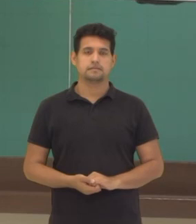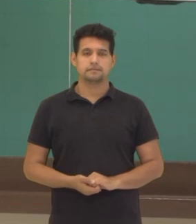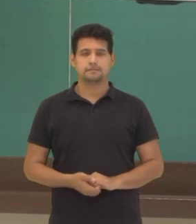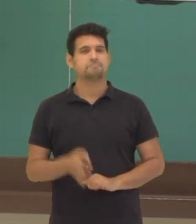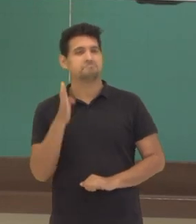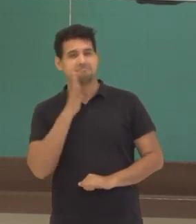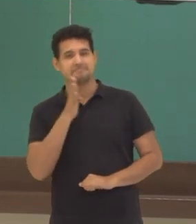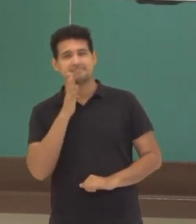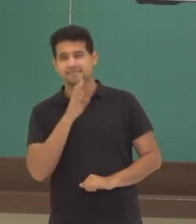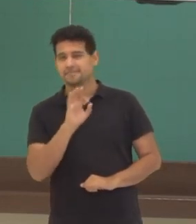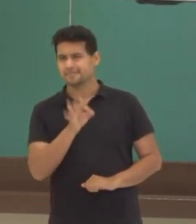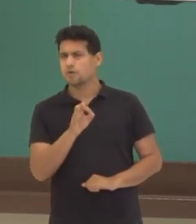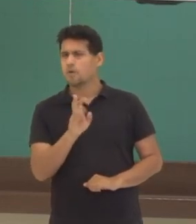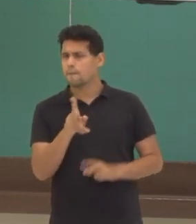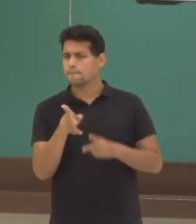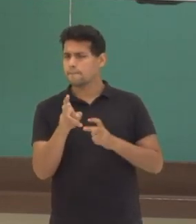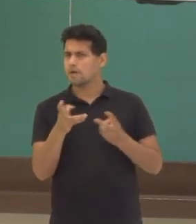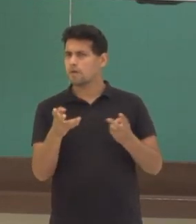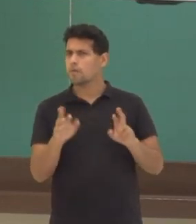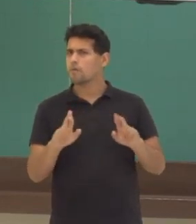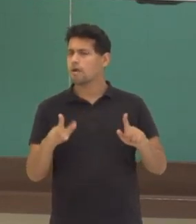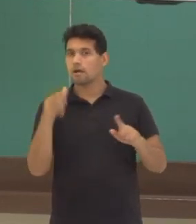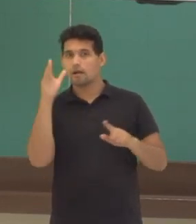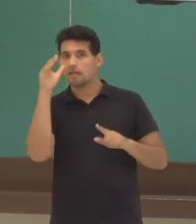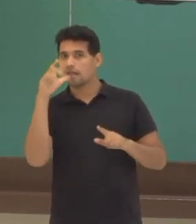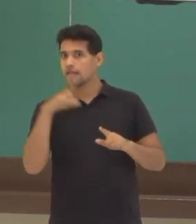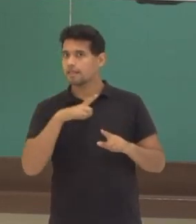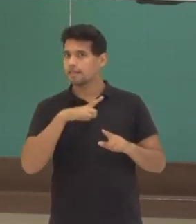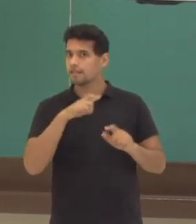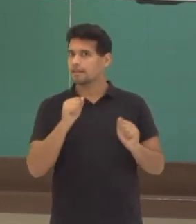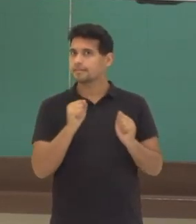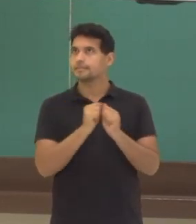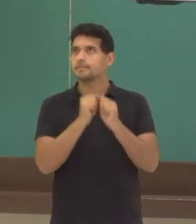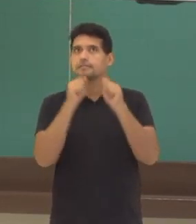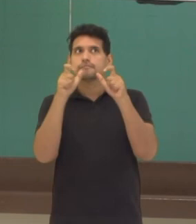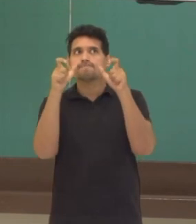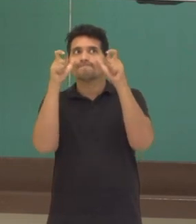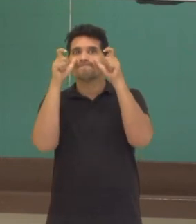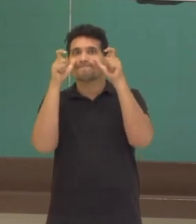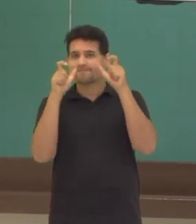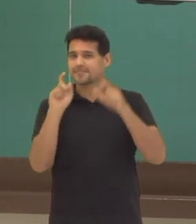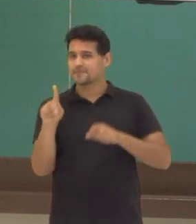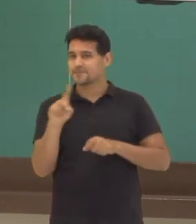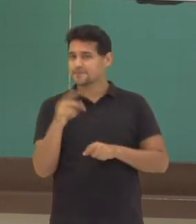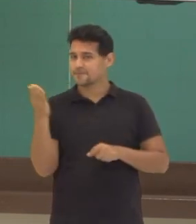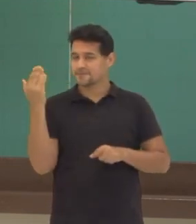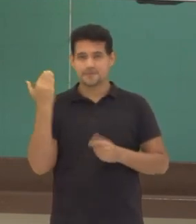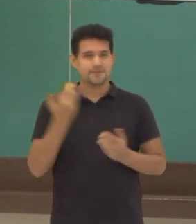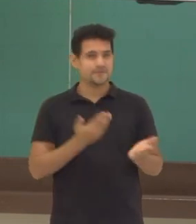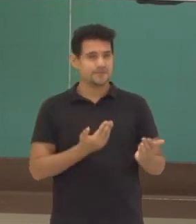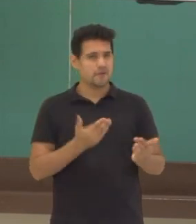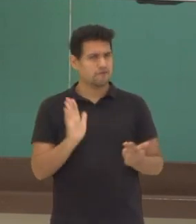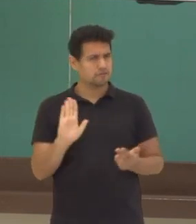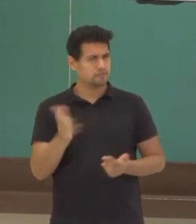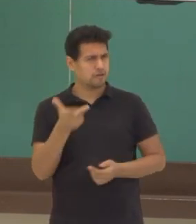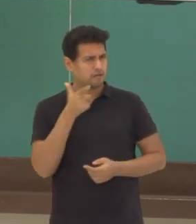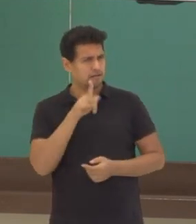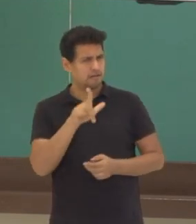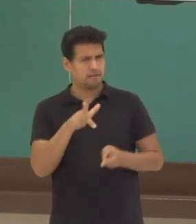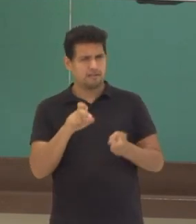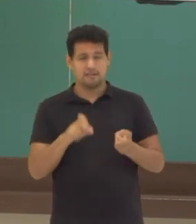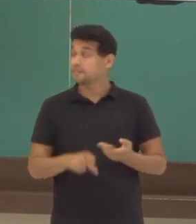Legal. E aí, conseguiu perceber qual é a curiosidade então despertada, né, pela professora naquele menino? Conseguiu? Vamos